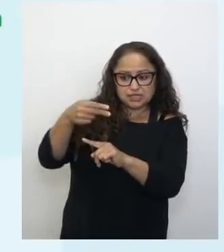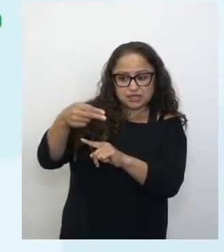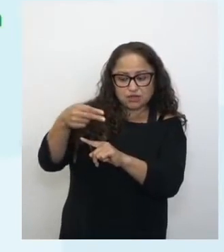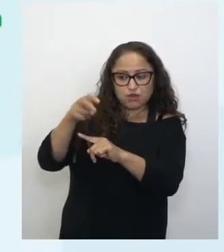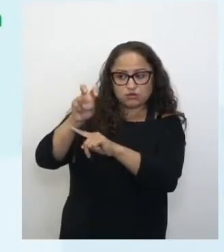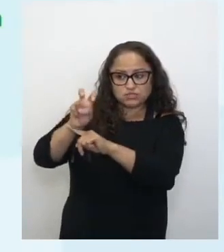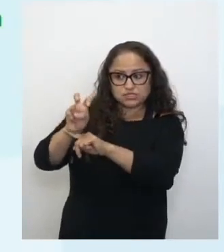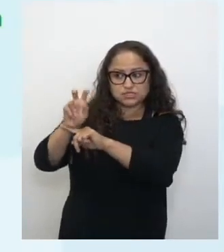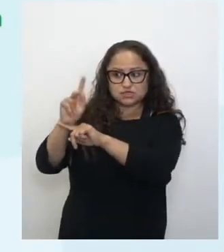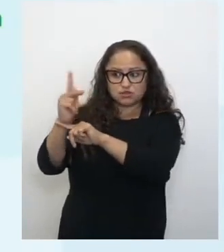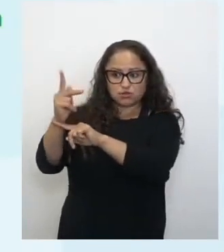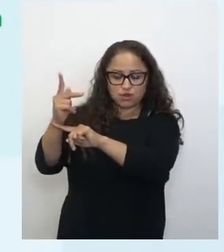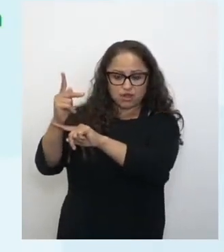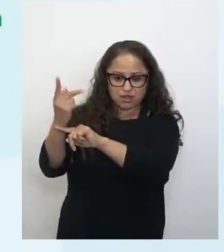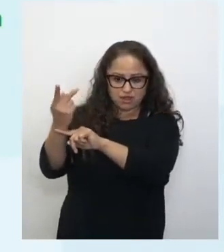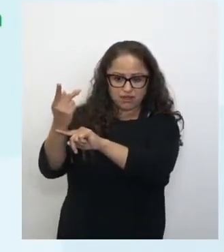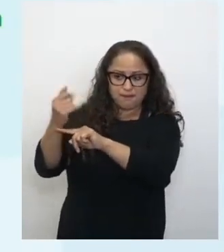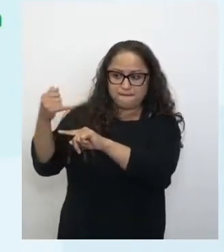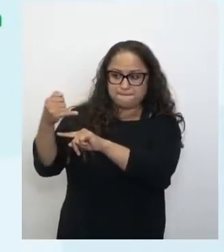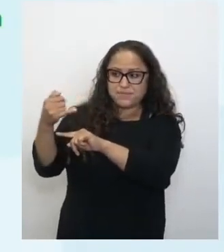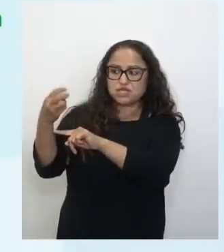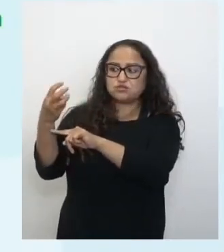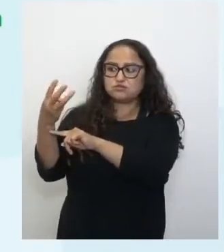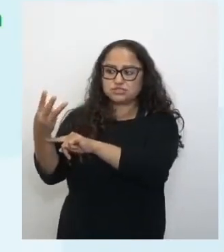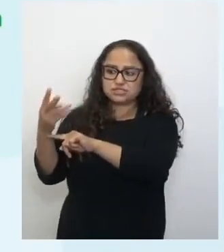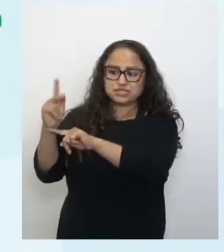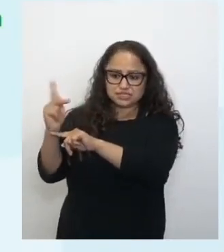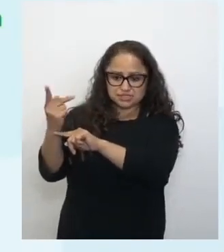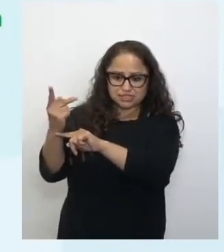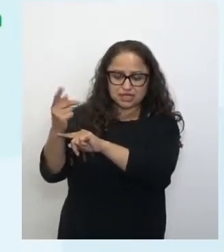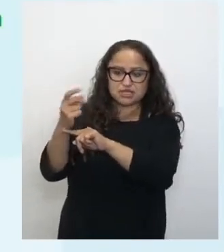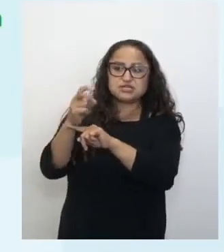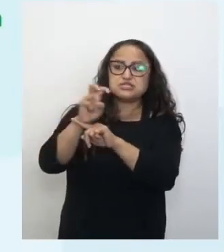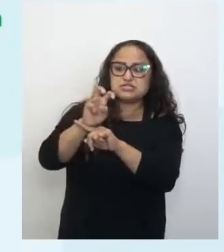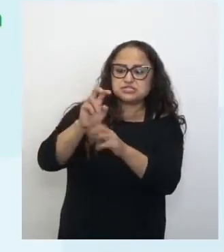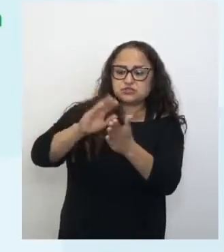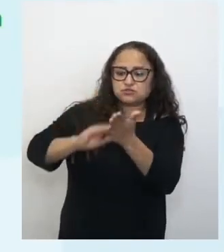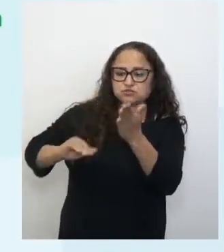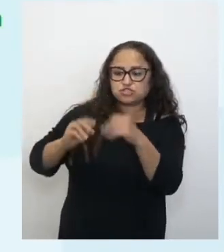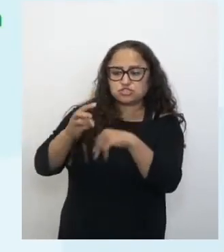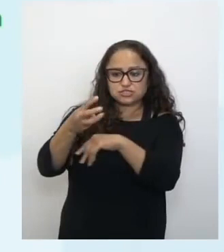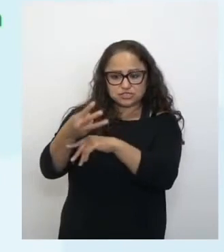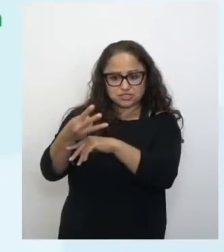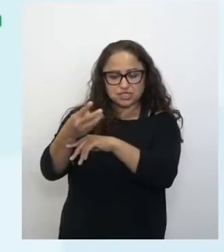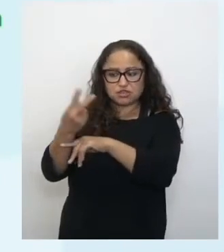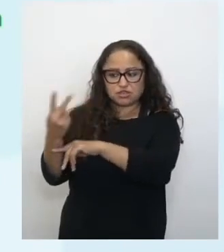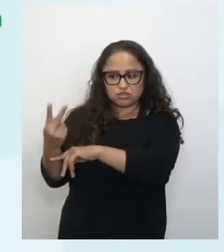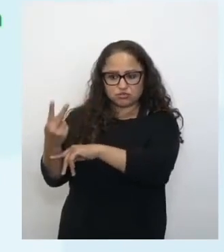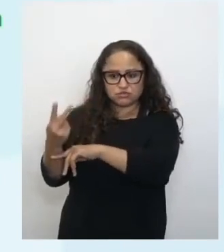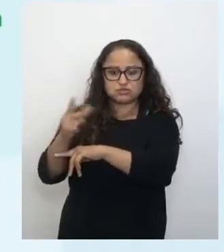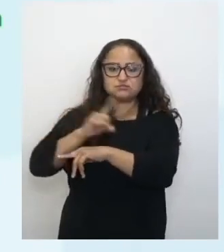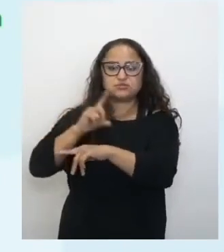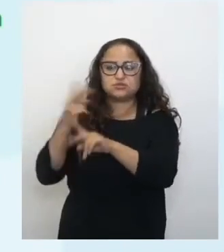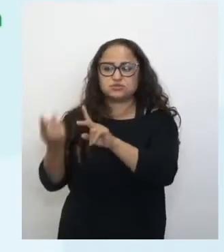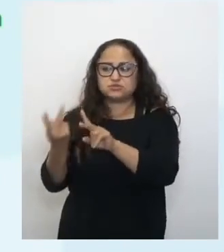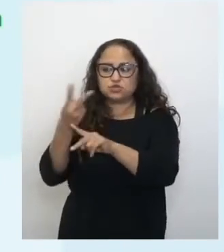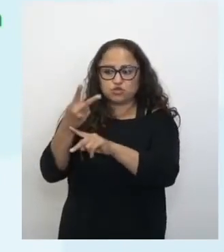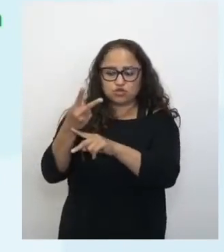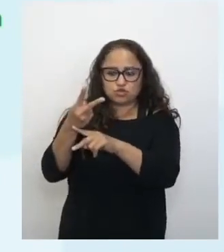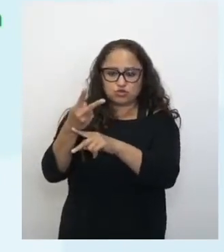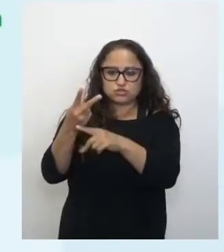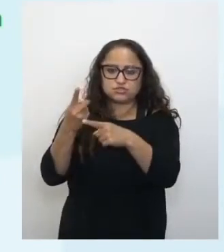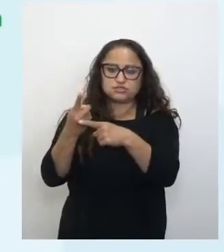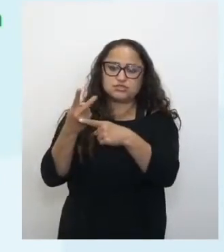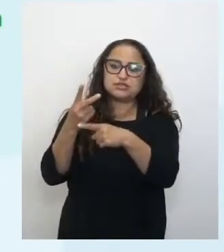5h menos três h5 tira 32 pego 2 passo dividindo